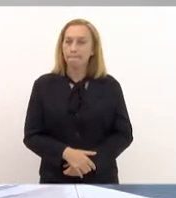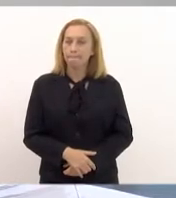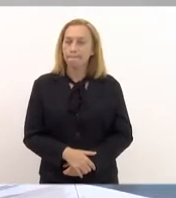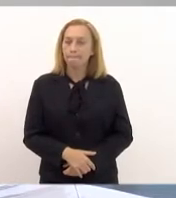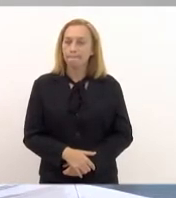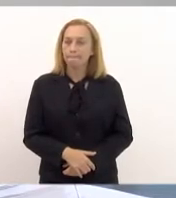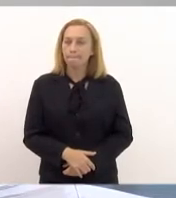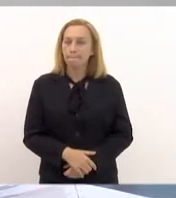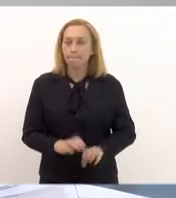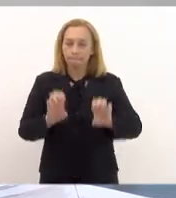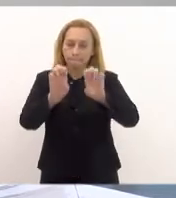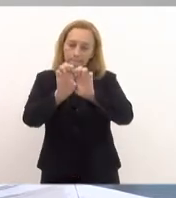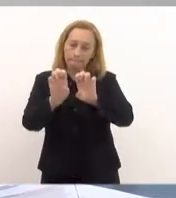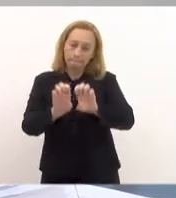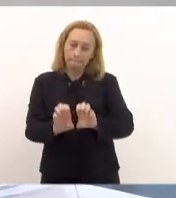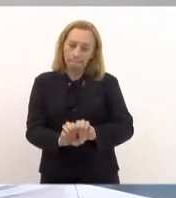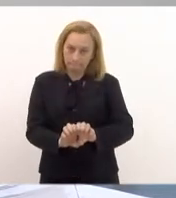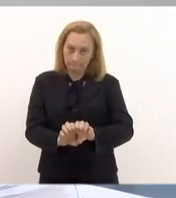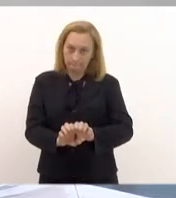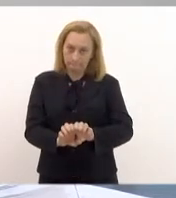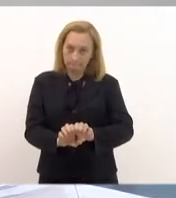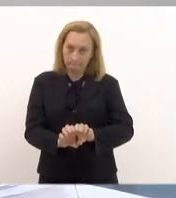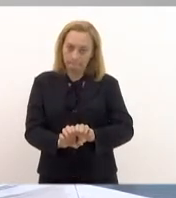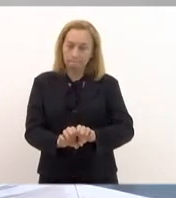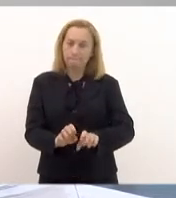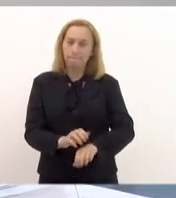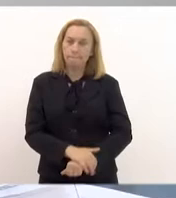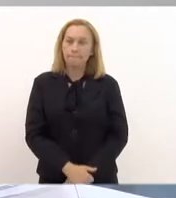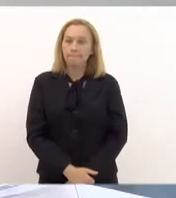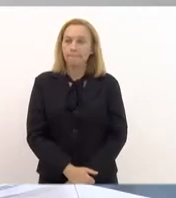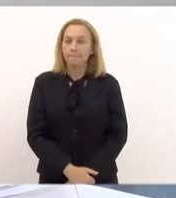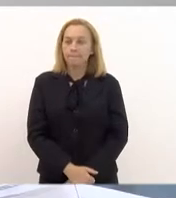efetivamente, a estrutura, se